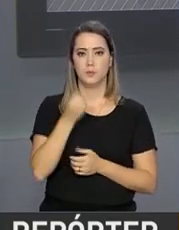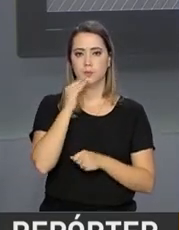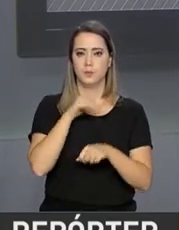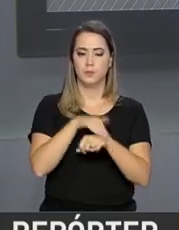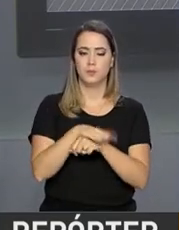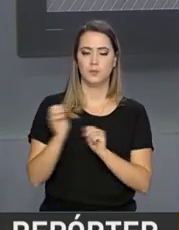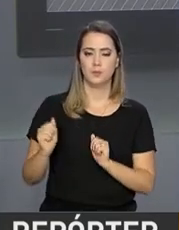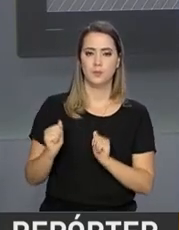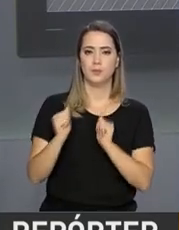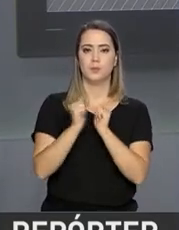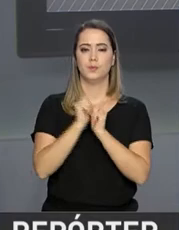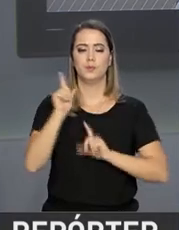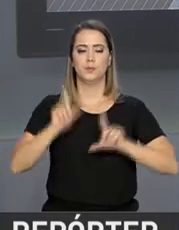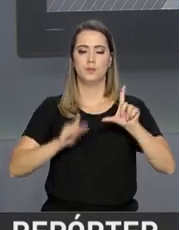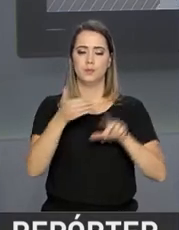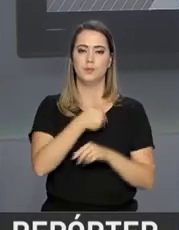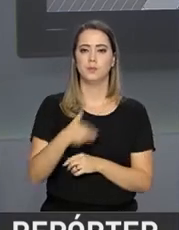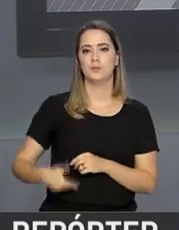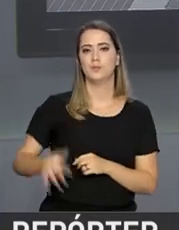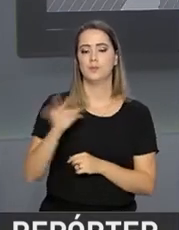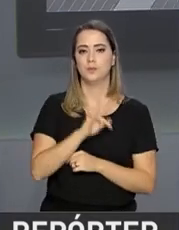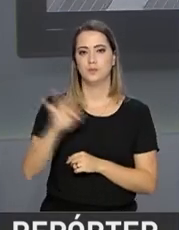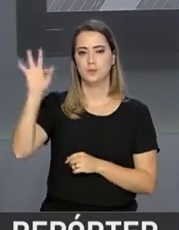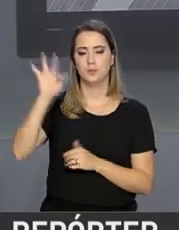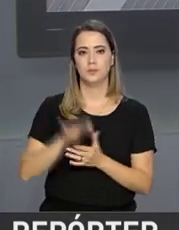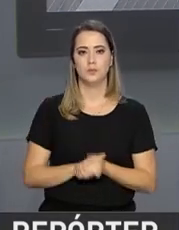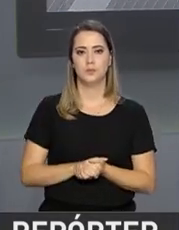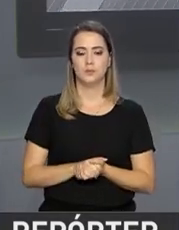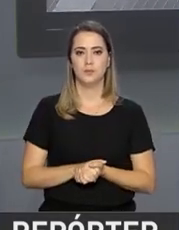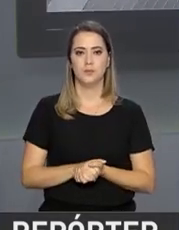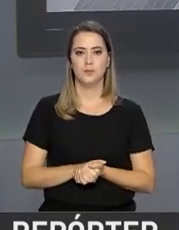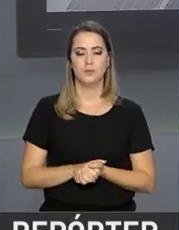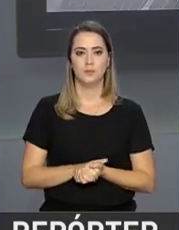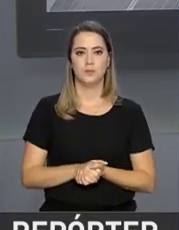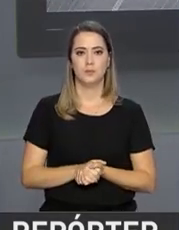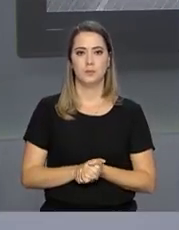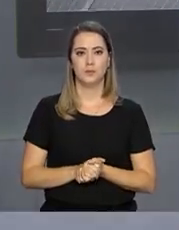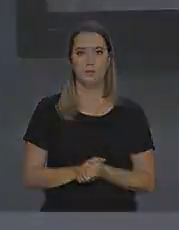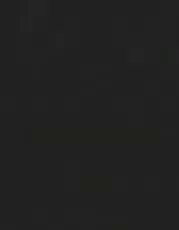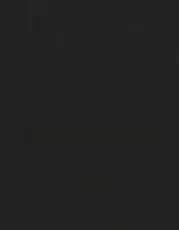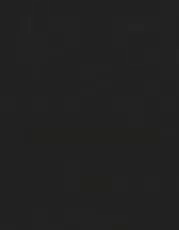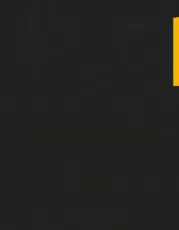boa noite pra você continue com a gente aqui na nbr a tv do governo federal